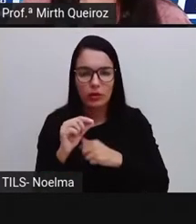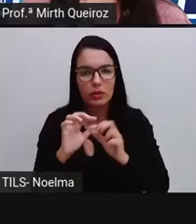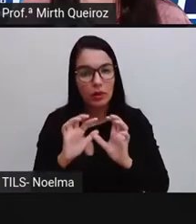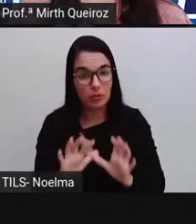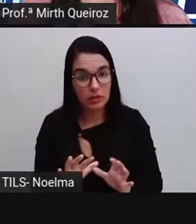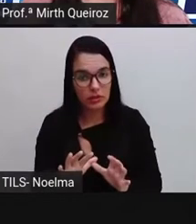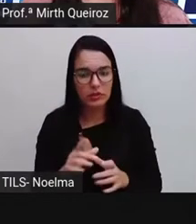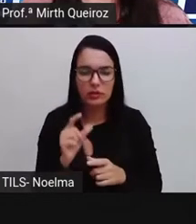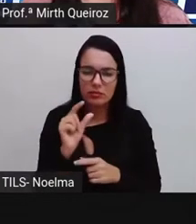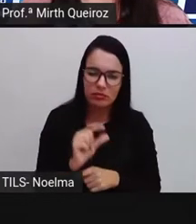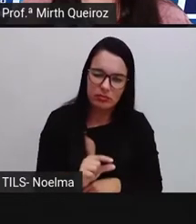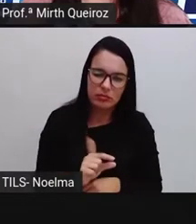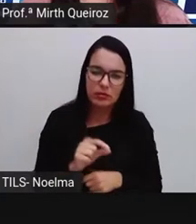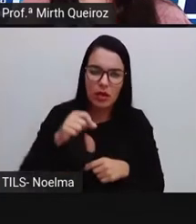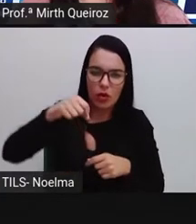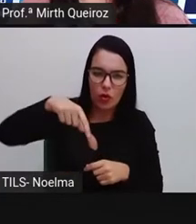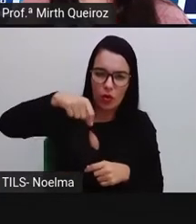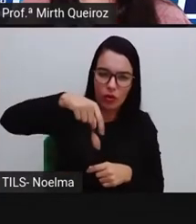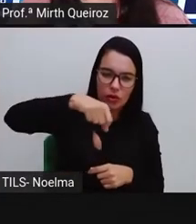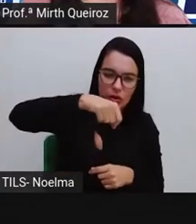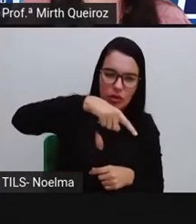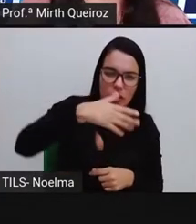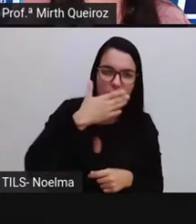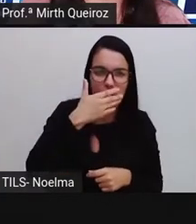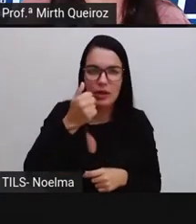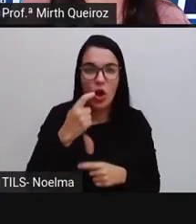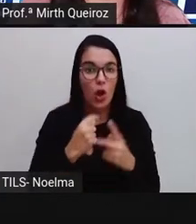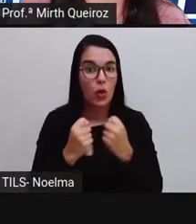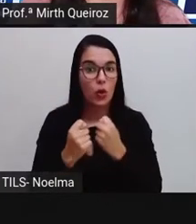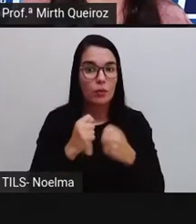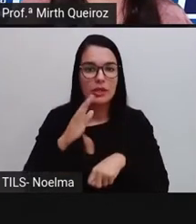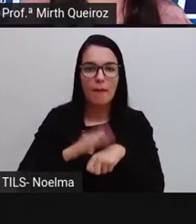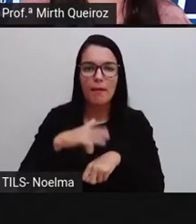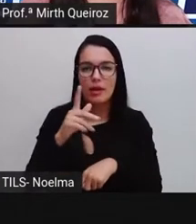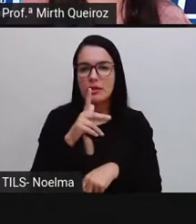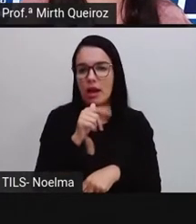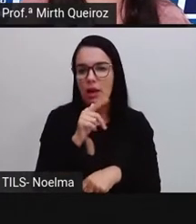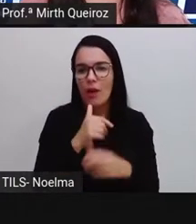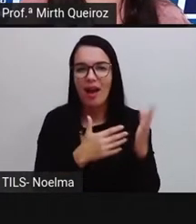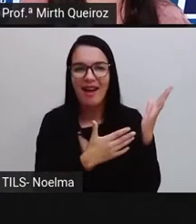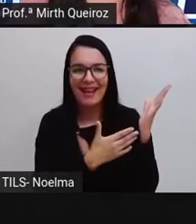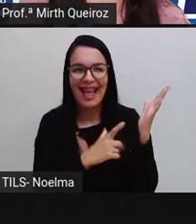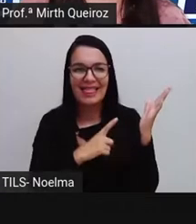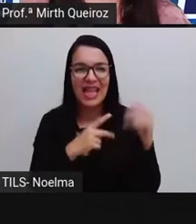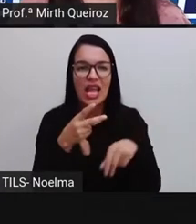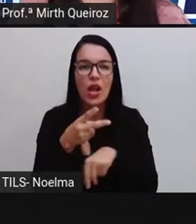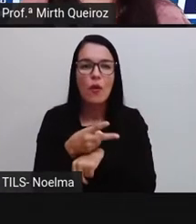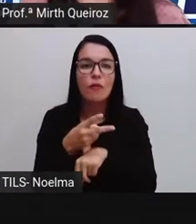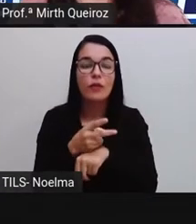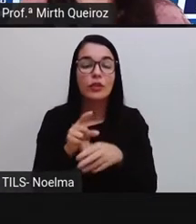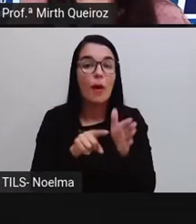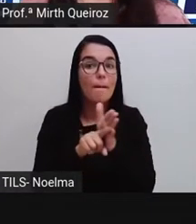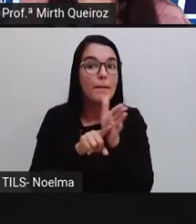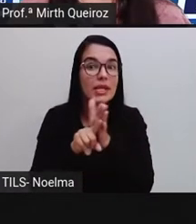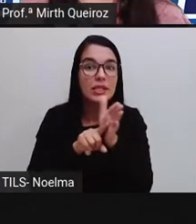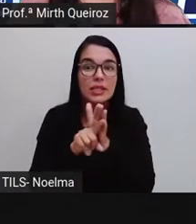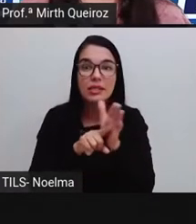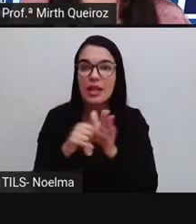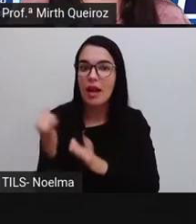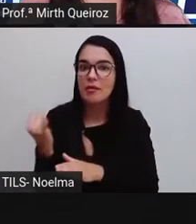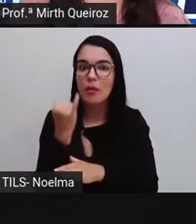eficiente do que o gotejamento né Olá seja muito mais água e aqui eu trouxe para vocês uma pesquisa inédita